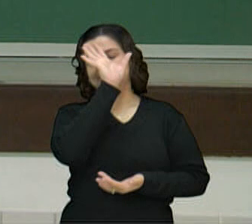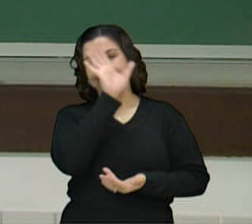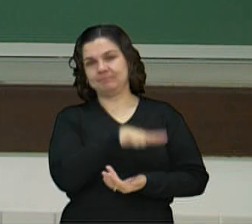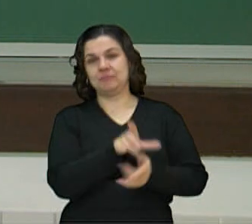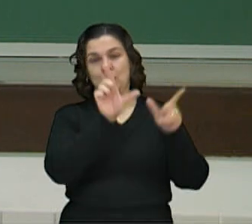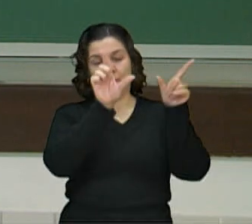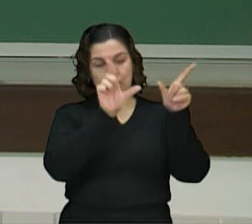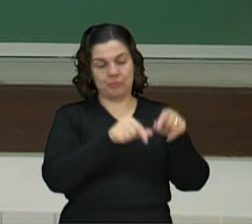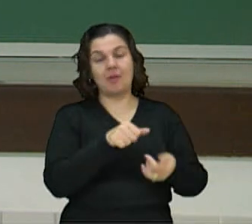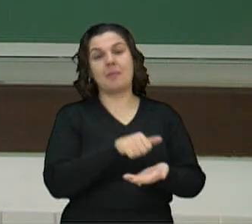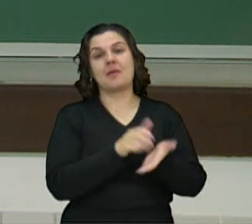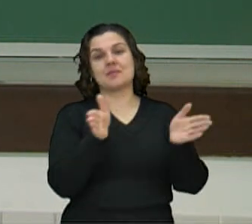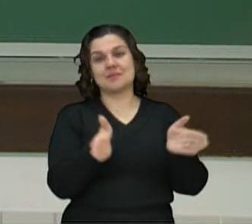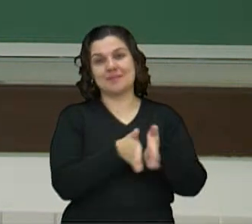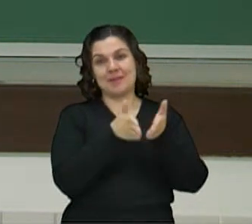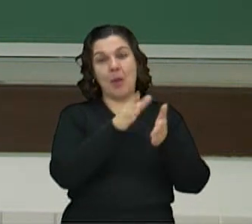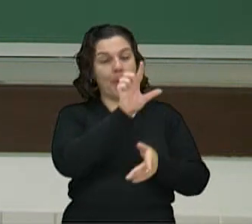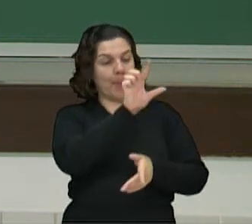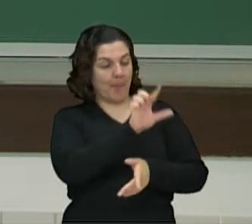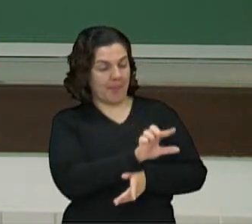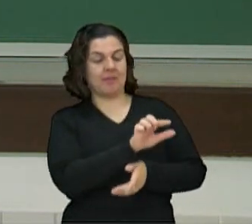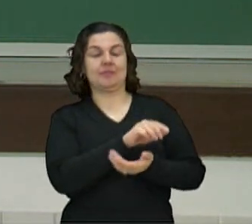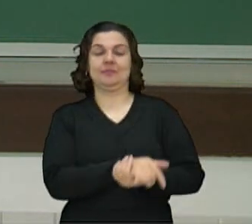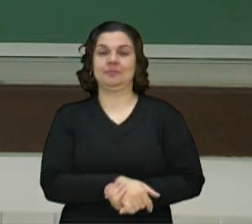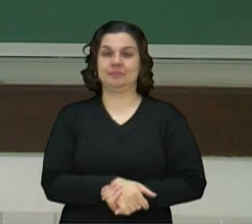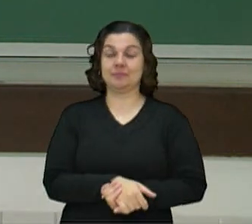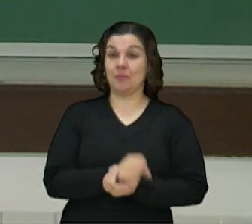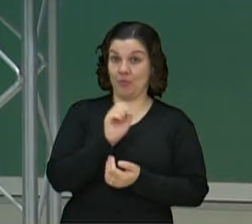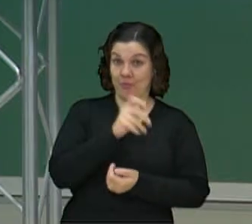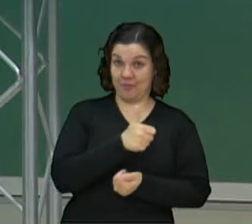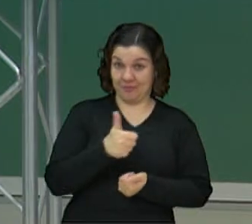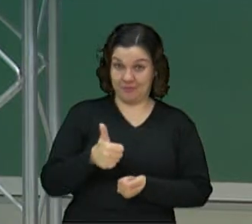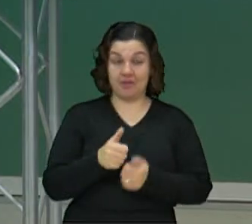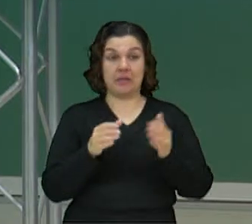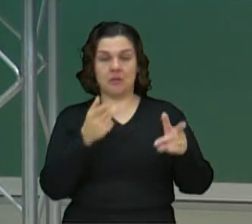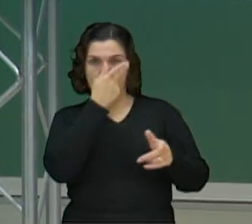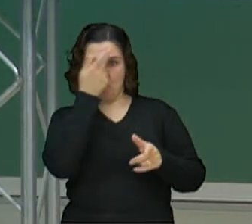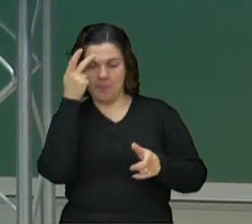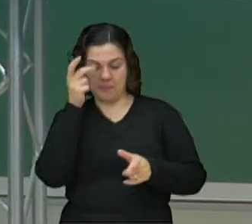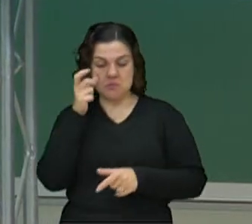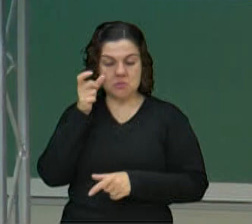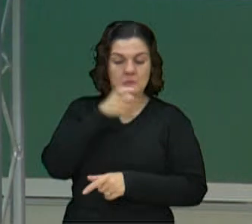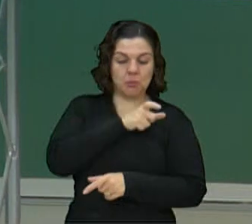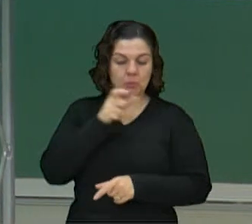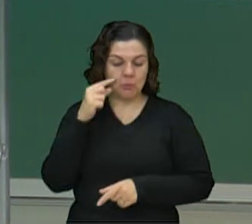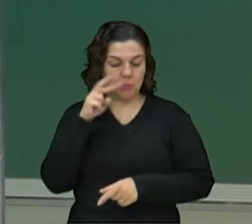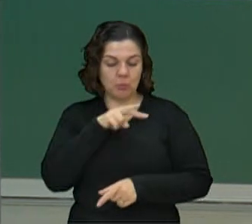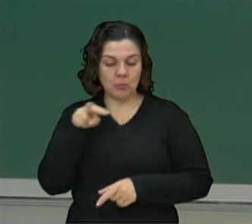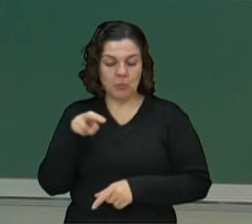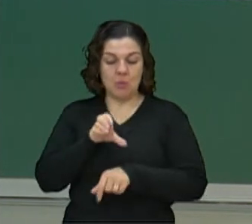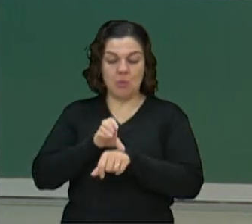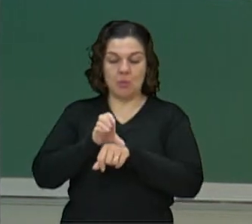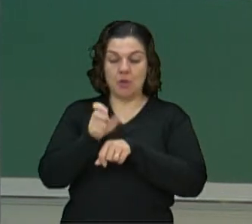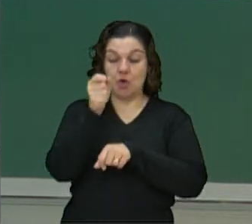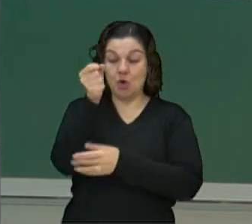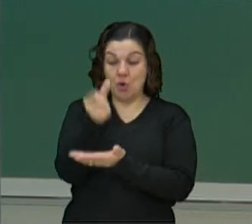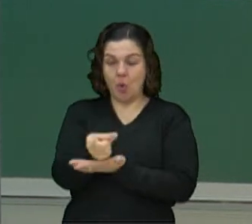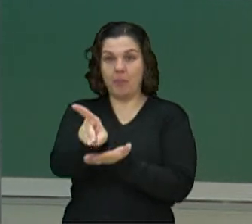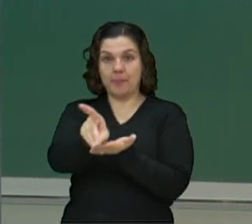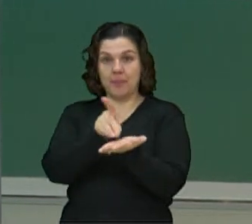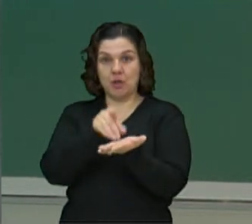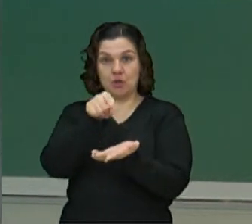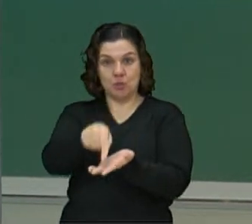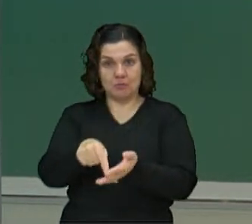investir, portanto, os preços vão baixar. Os investidores compram ações com a expectativa de que